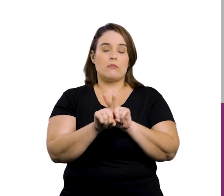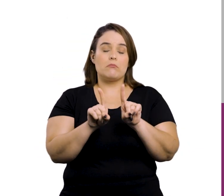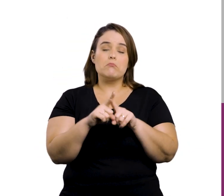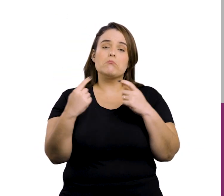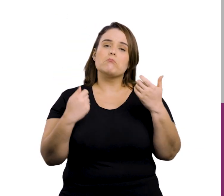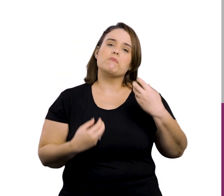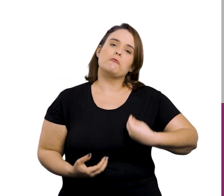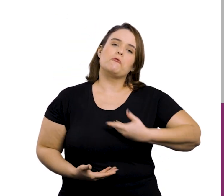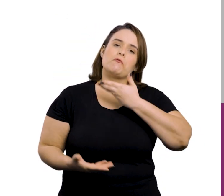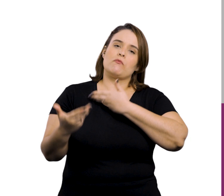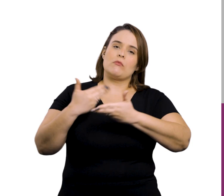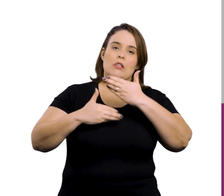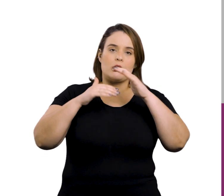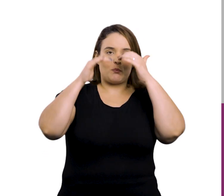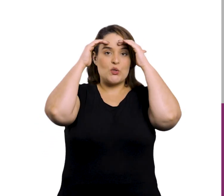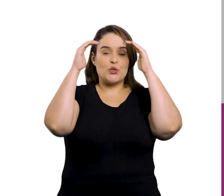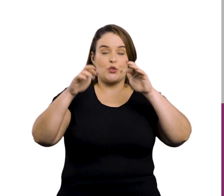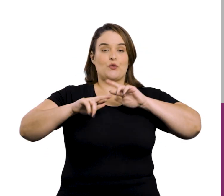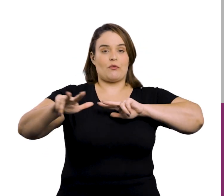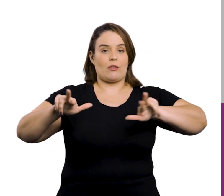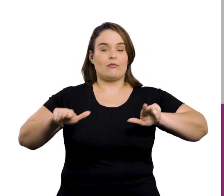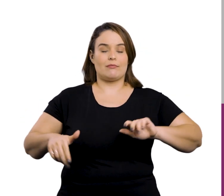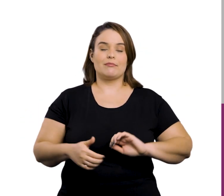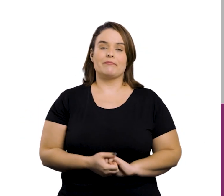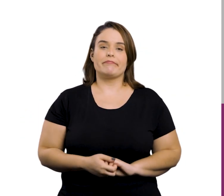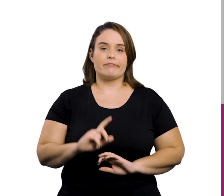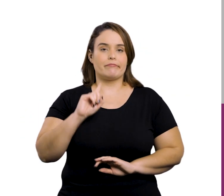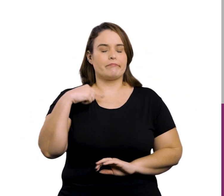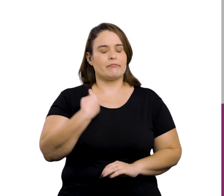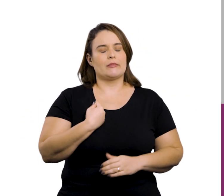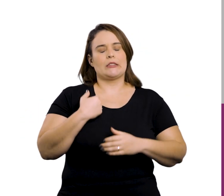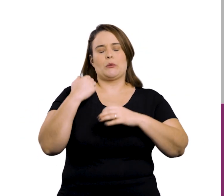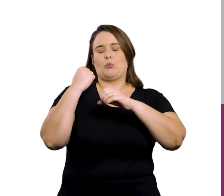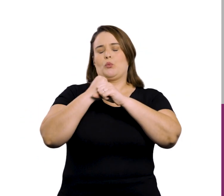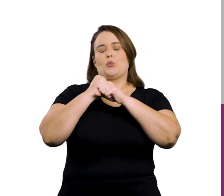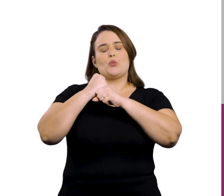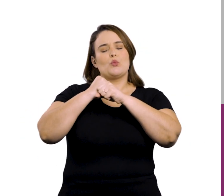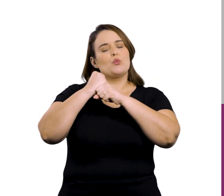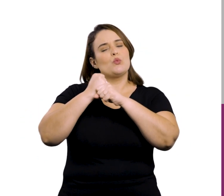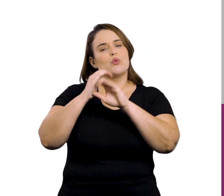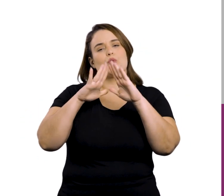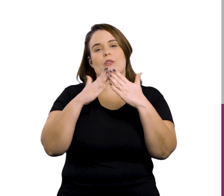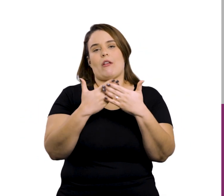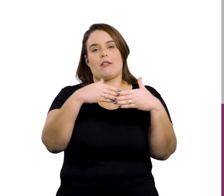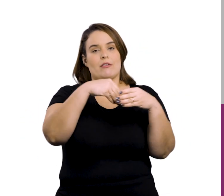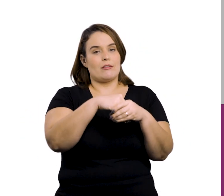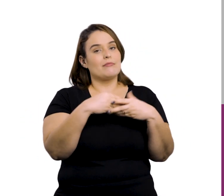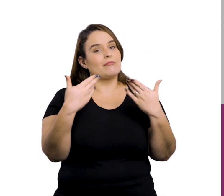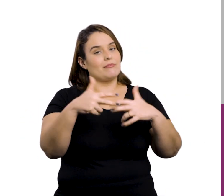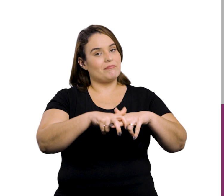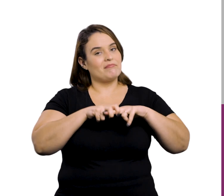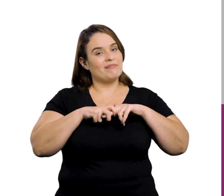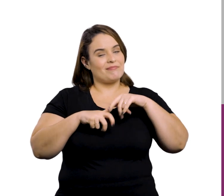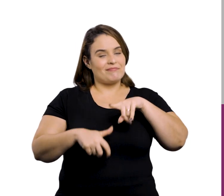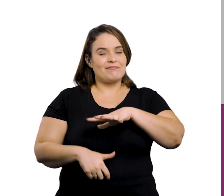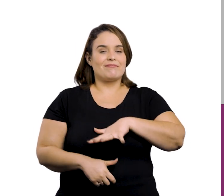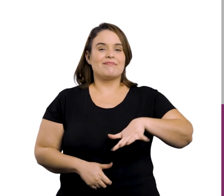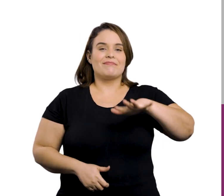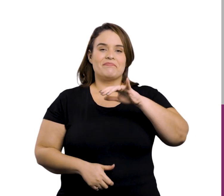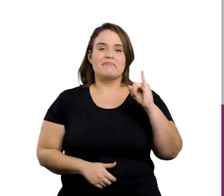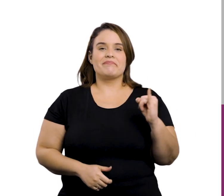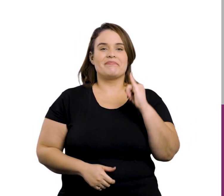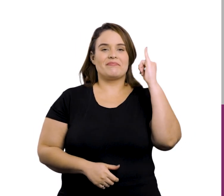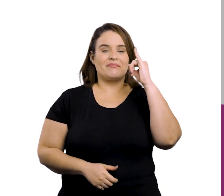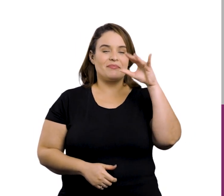também a conviver e respeitar as diferenças. Passamos muito tempo da nossa vida na escola e, por isso, ela é um espaço